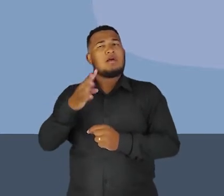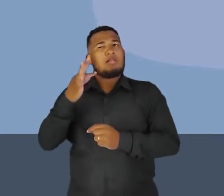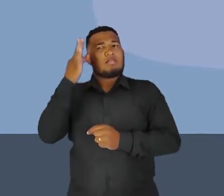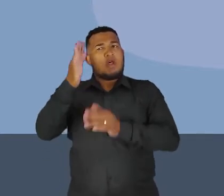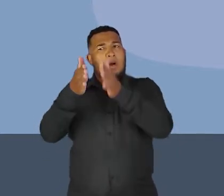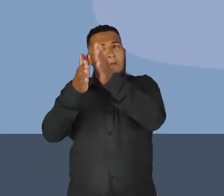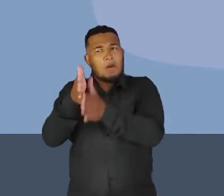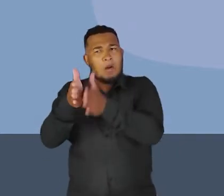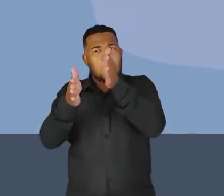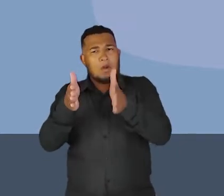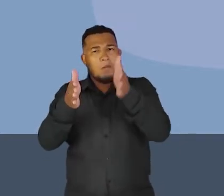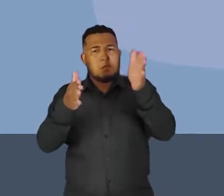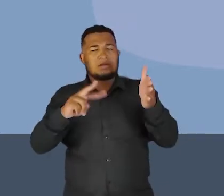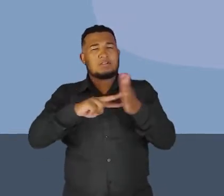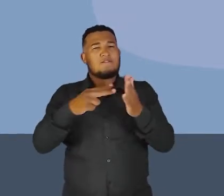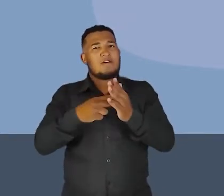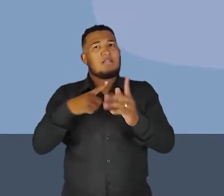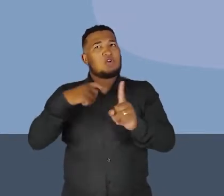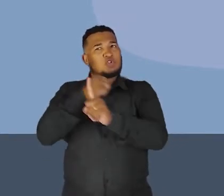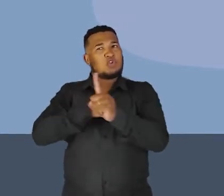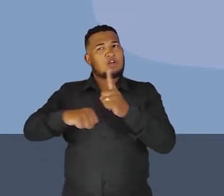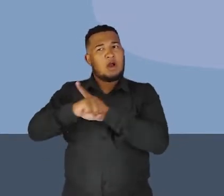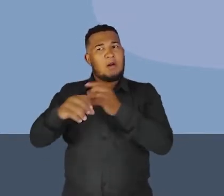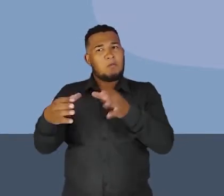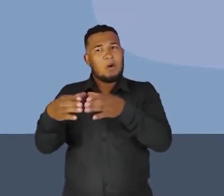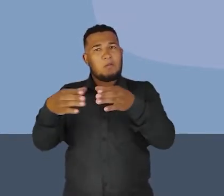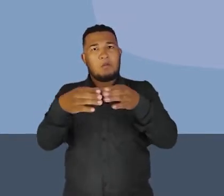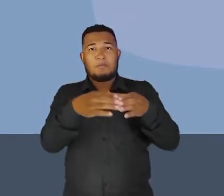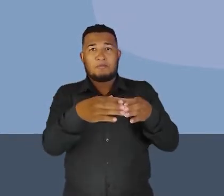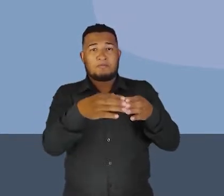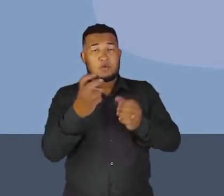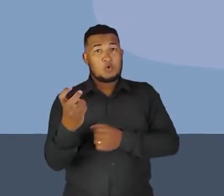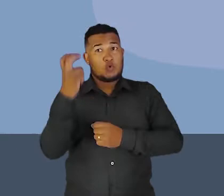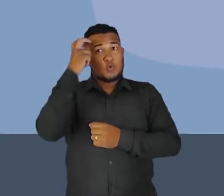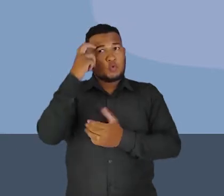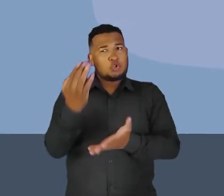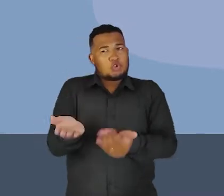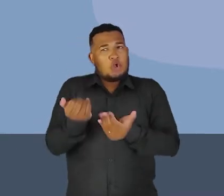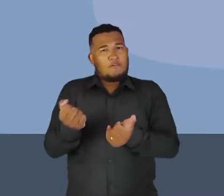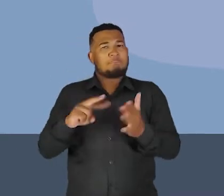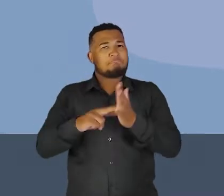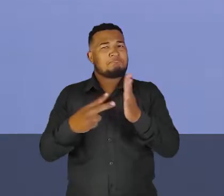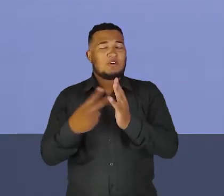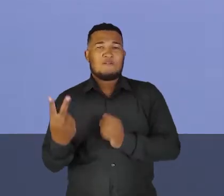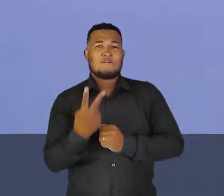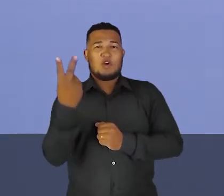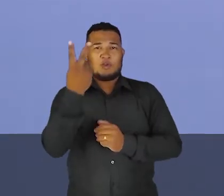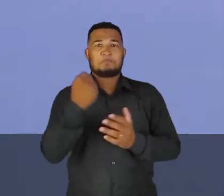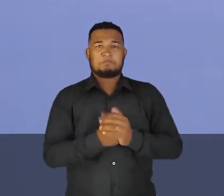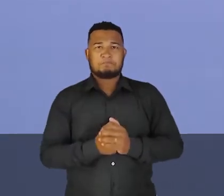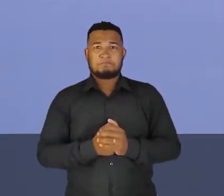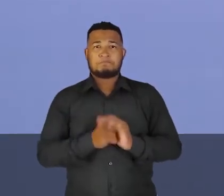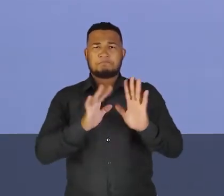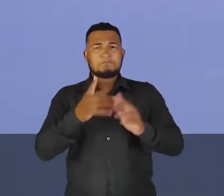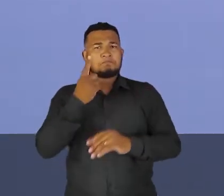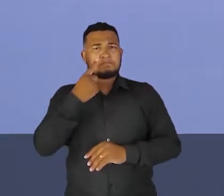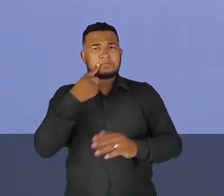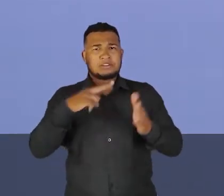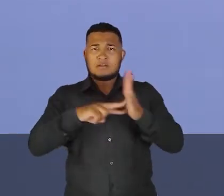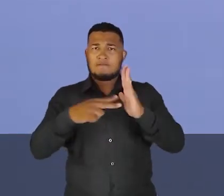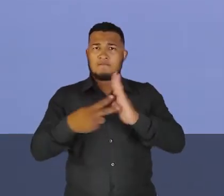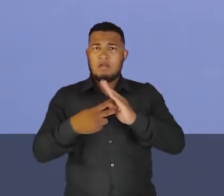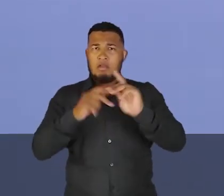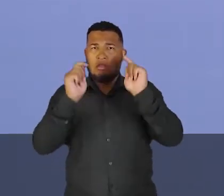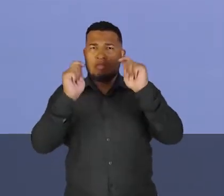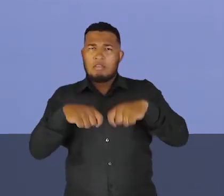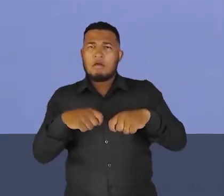jovens dentro de classes sociais. E na cultura juvenil, a gente começa a tratar os valores. Mas olha para mim, gente, não existe essa possibilidade de